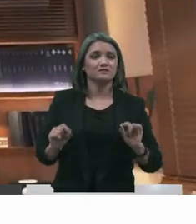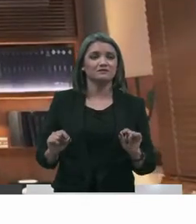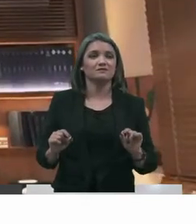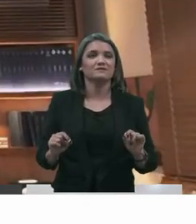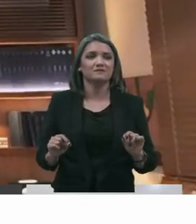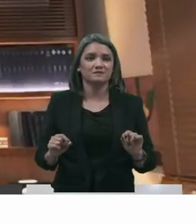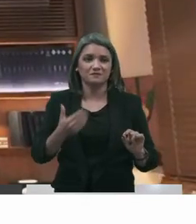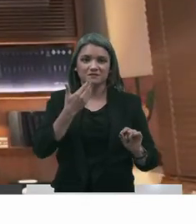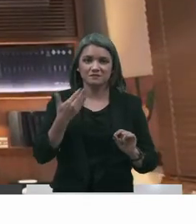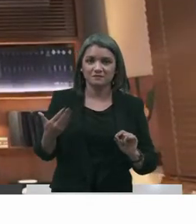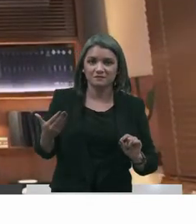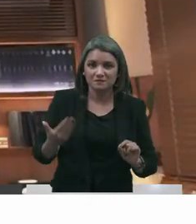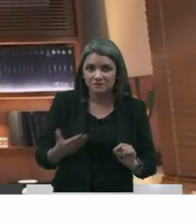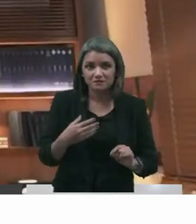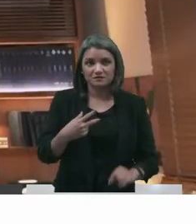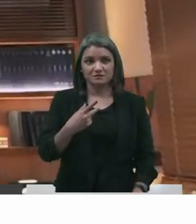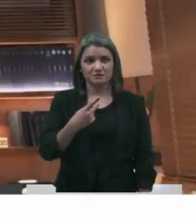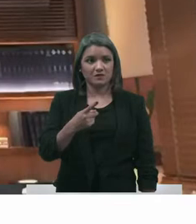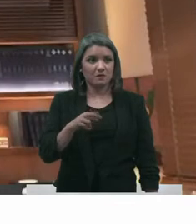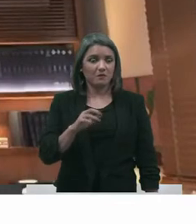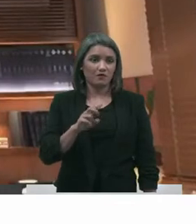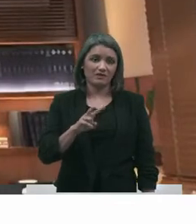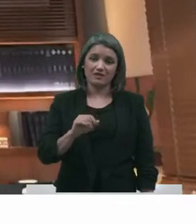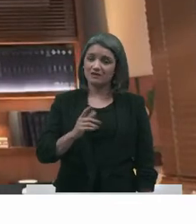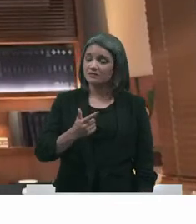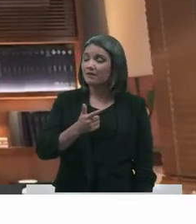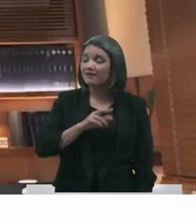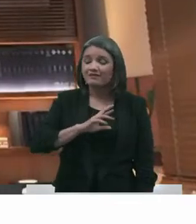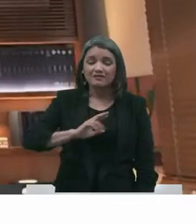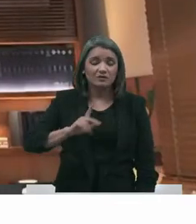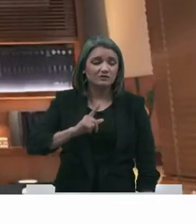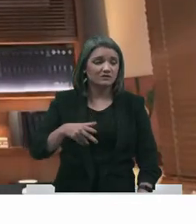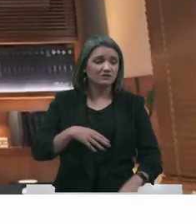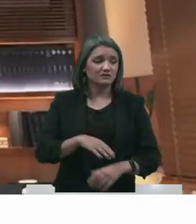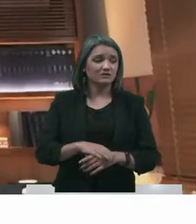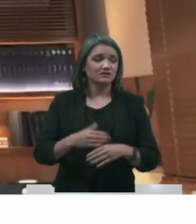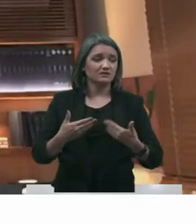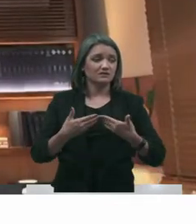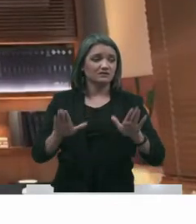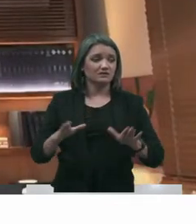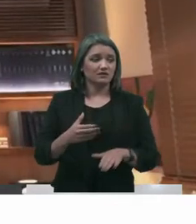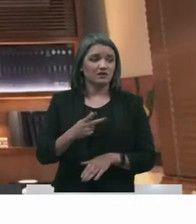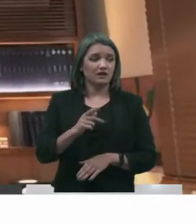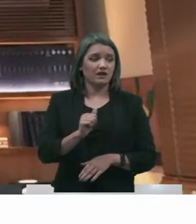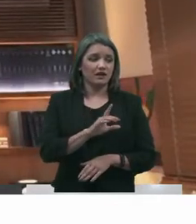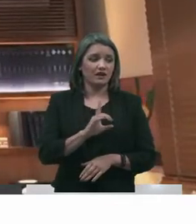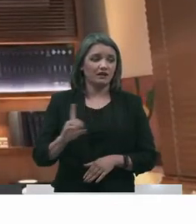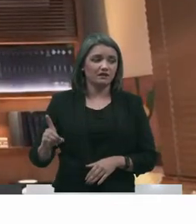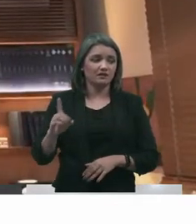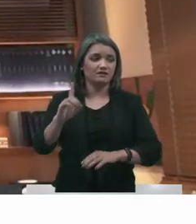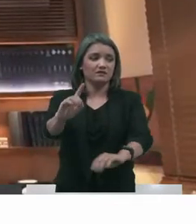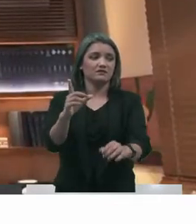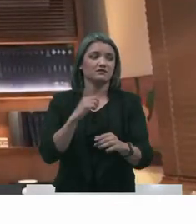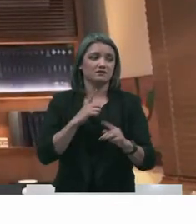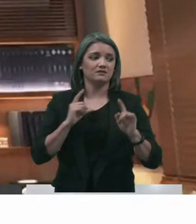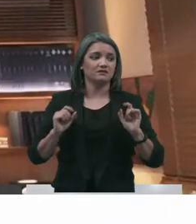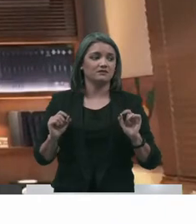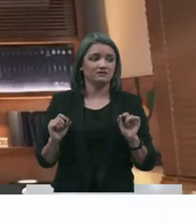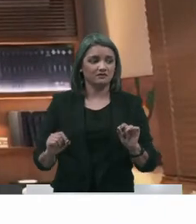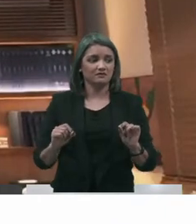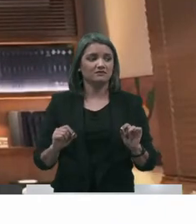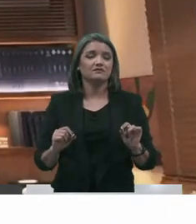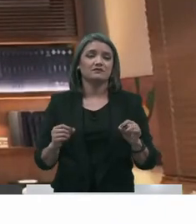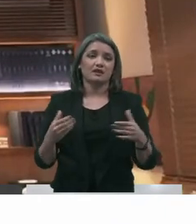de providências não seja transformado num processo administrativo disciplinar. Se há alguma providência a ser tomada, é